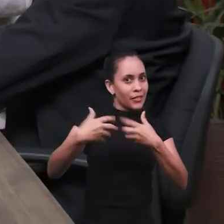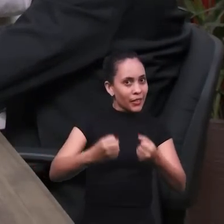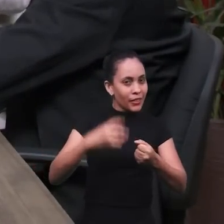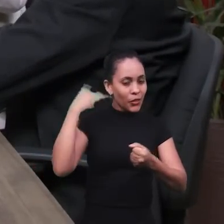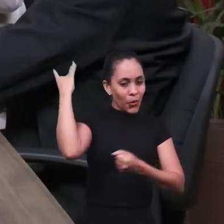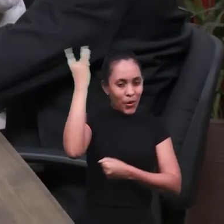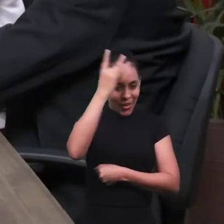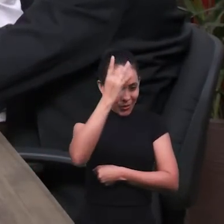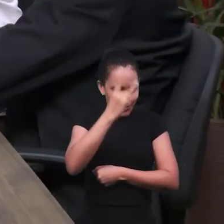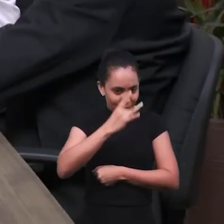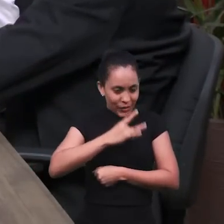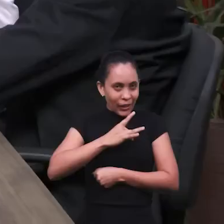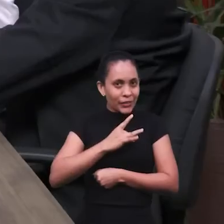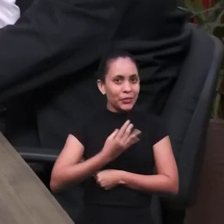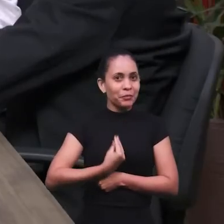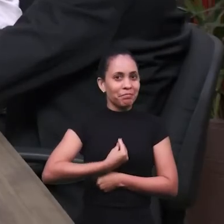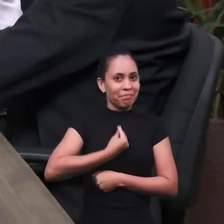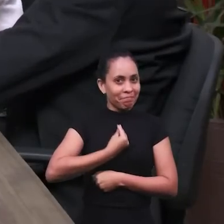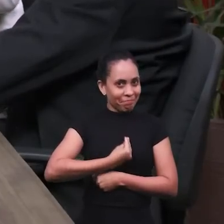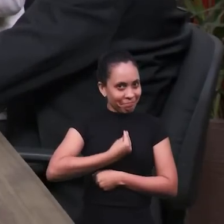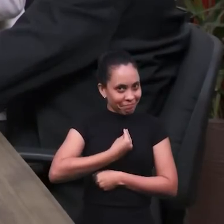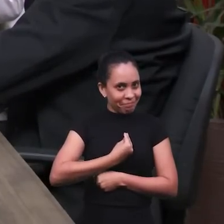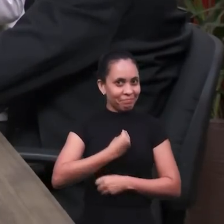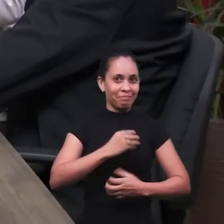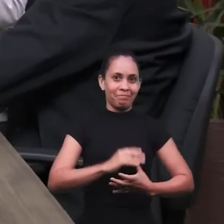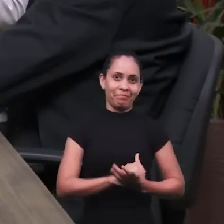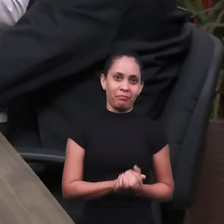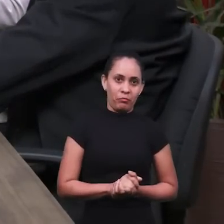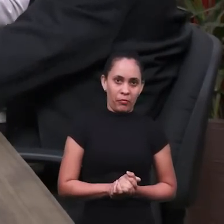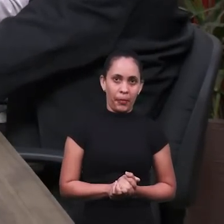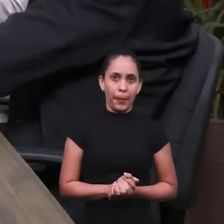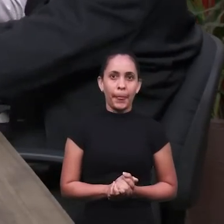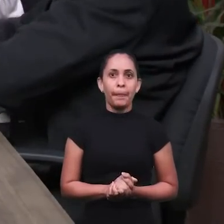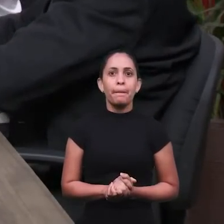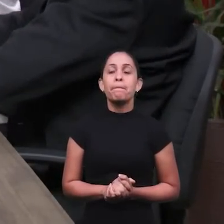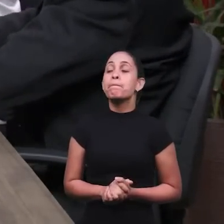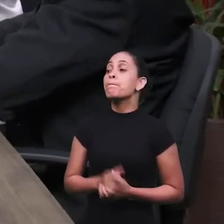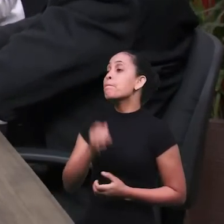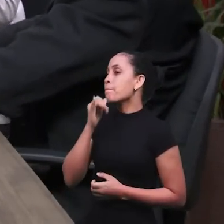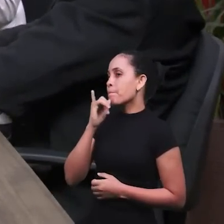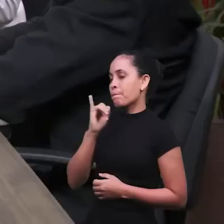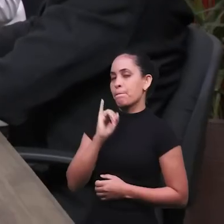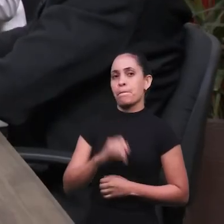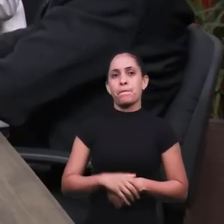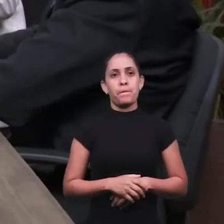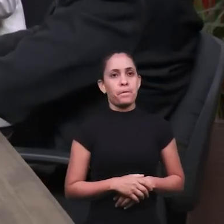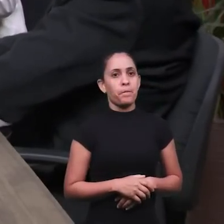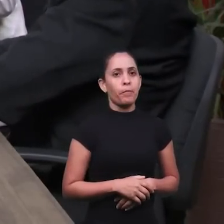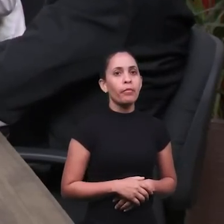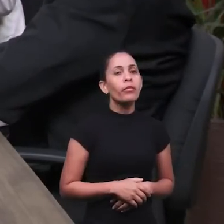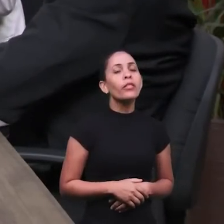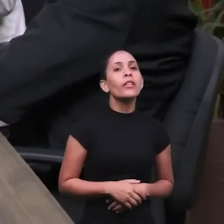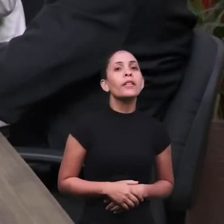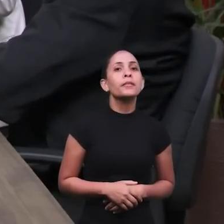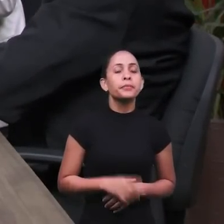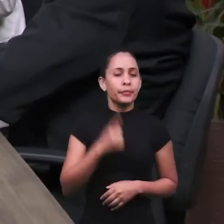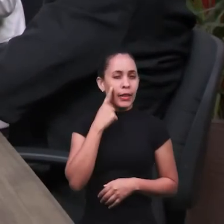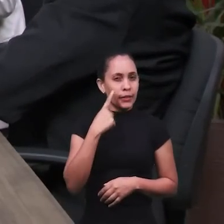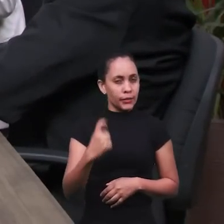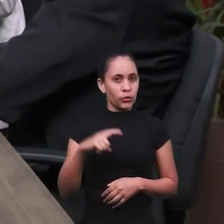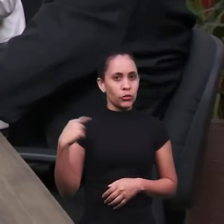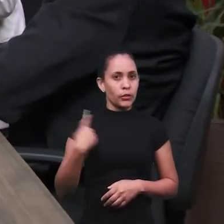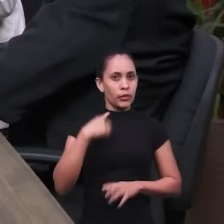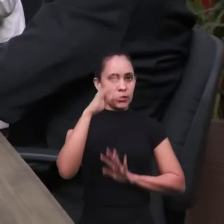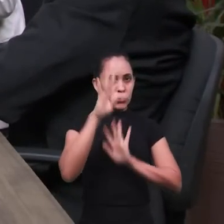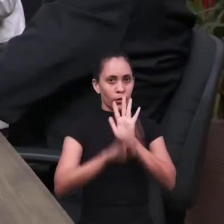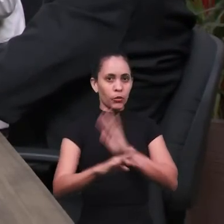que habita em nós. Só para trazer o texto que o Adriano fez menção aqui. Fala, Jerônimo. Interessante dizermos que